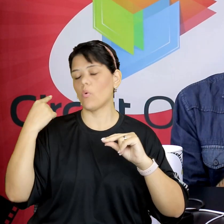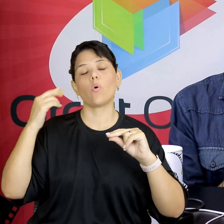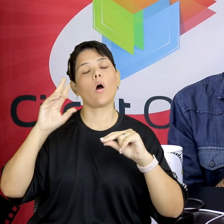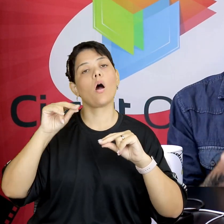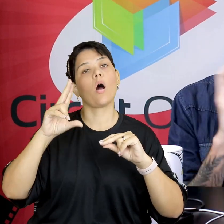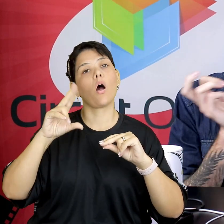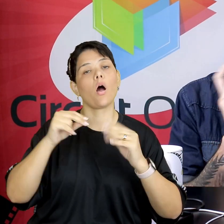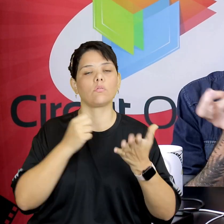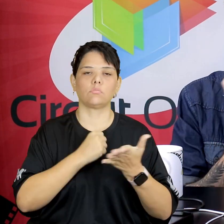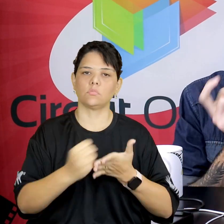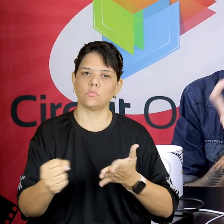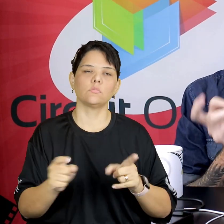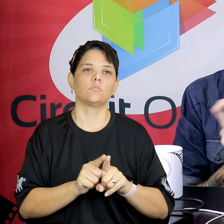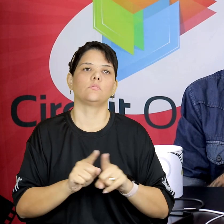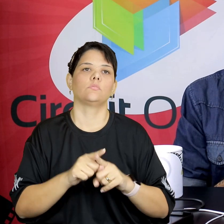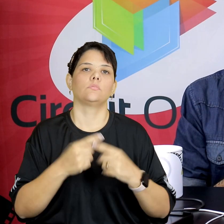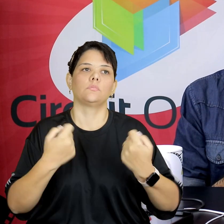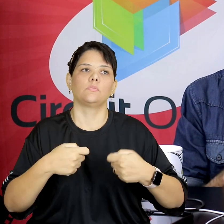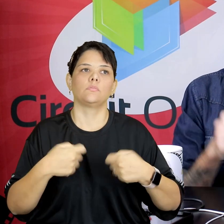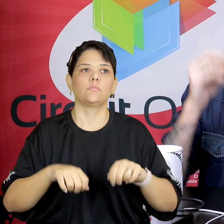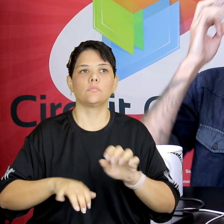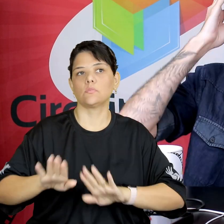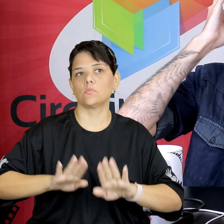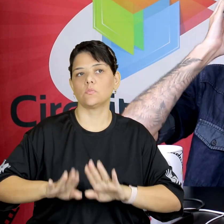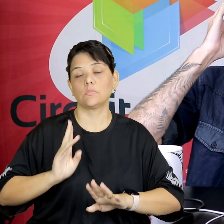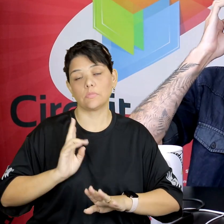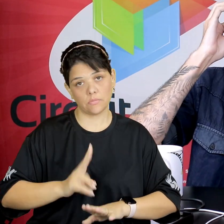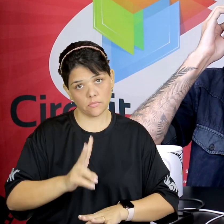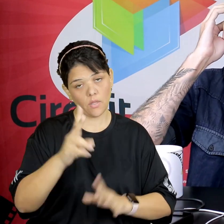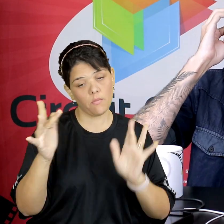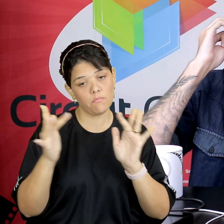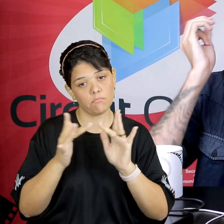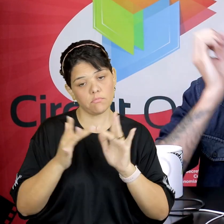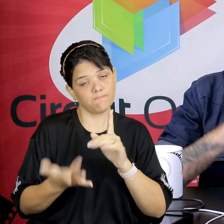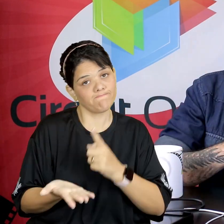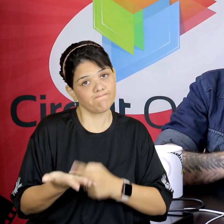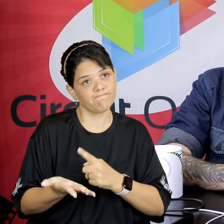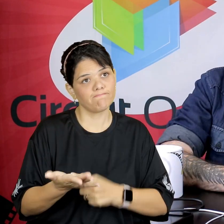era também. Então, a gente sempre tem que tomar cuidado com isso, tá bom?